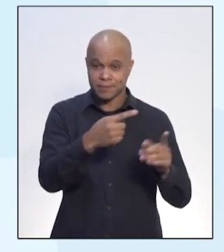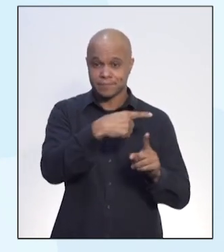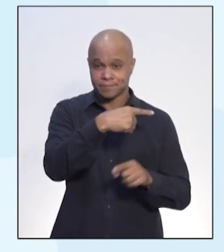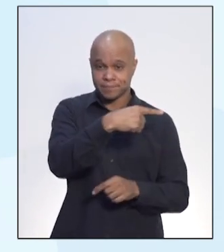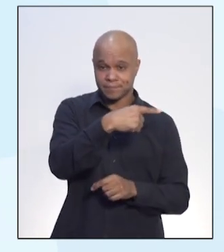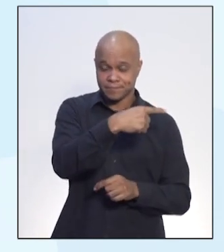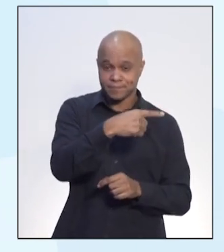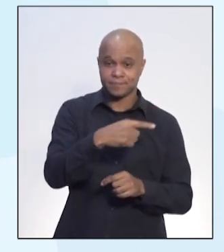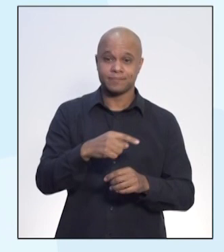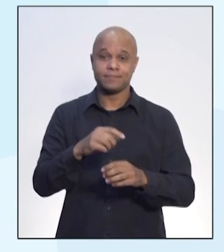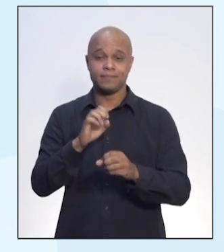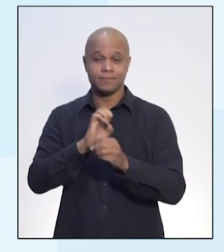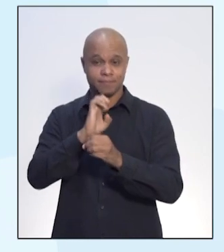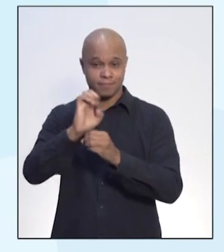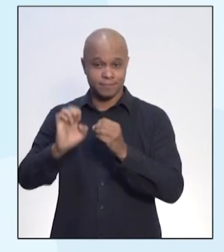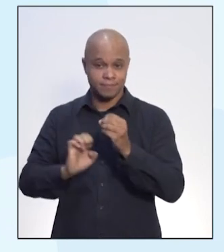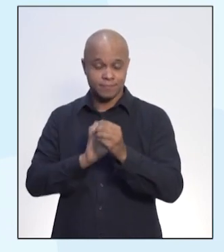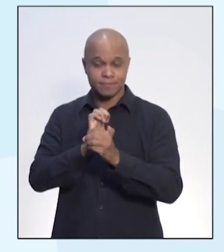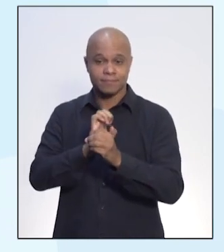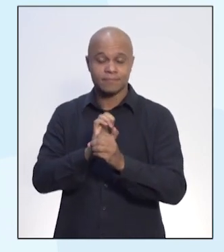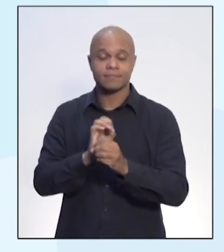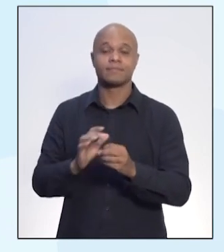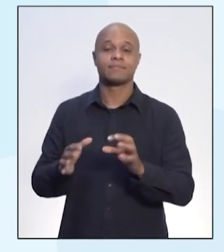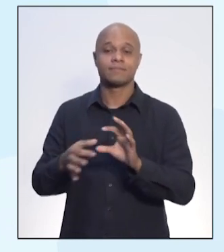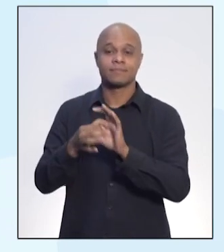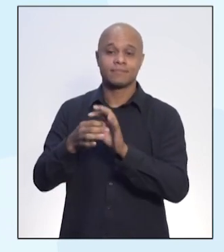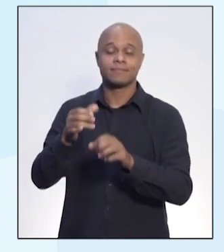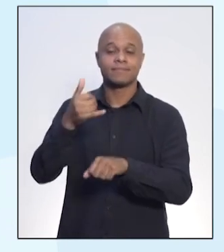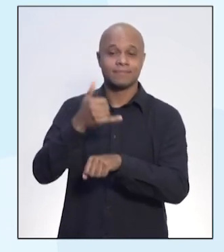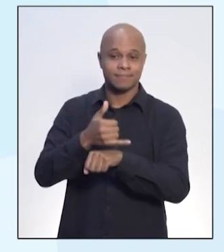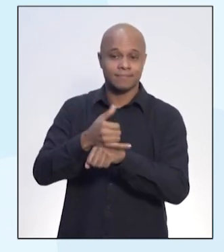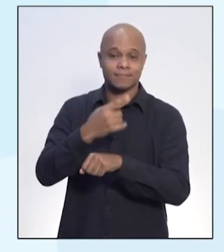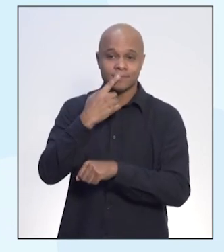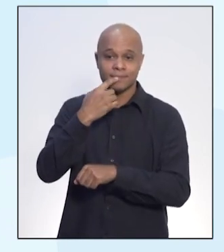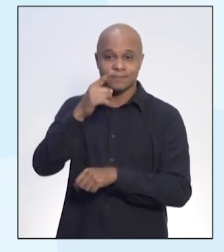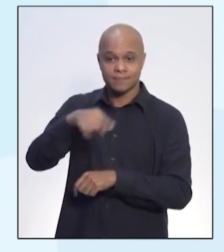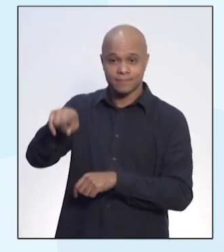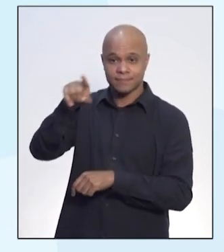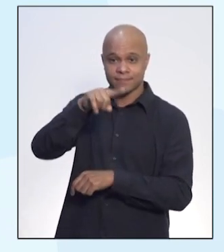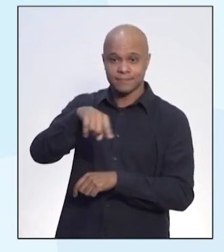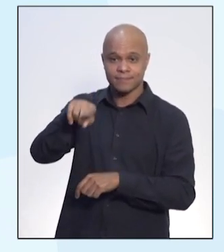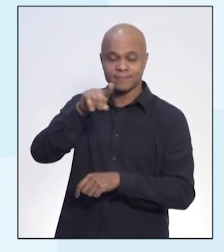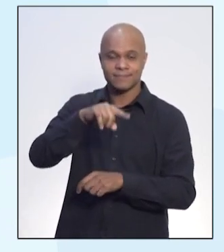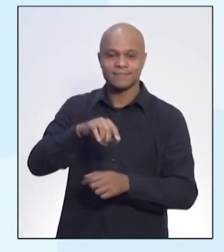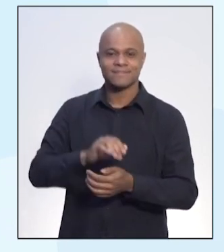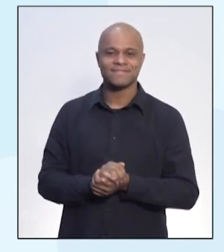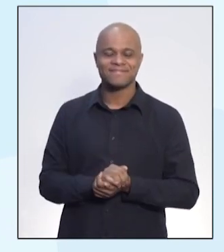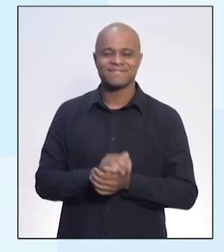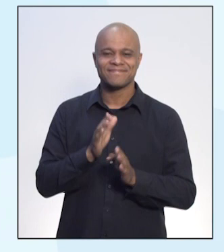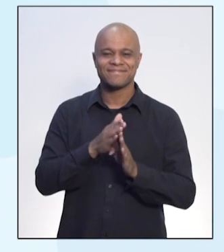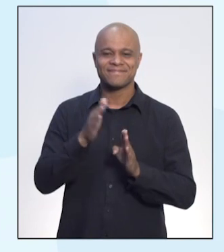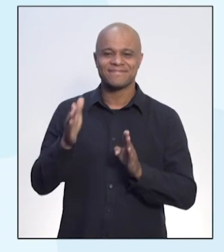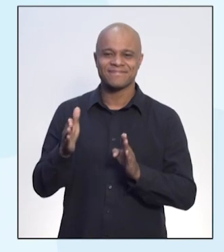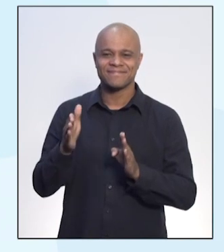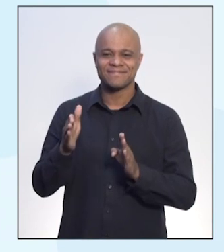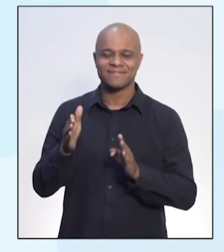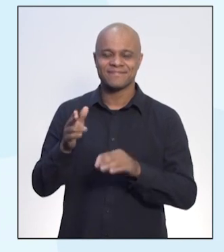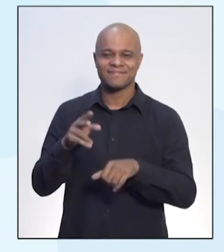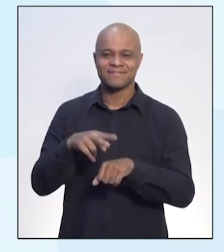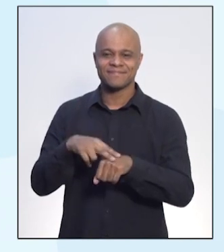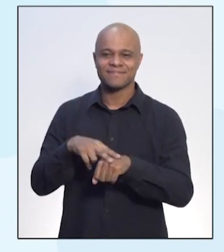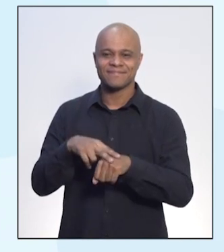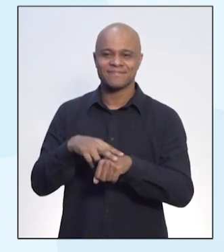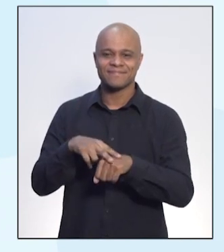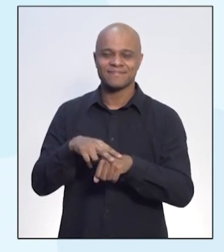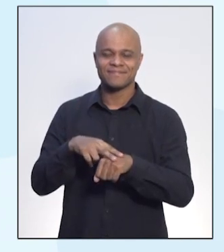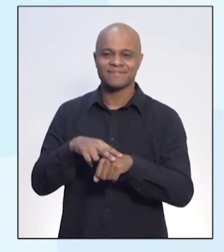e vai ter o quê? Uma ligação metálica, o que está em vermelho, né? Circulado em vermelho. Aí, do lado do sódio, está circulado em verde, que é o magnésio,